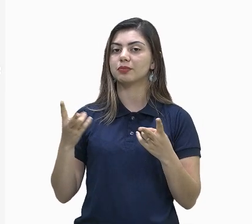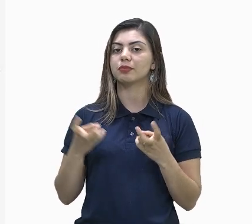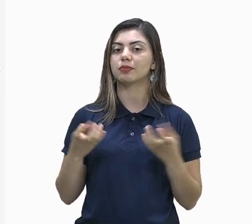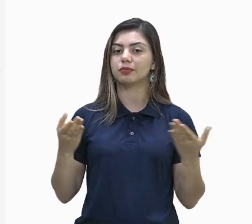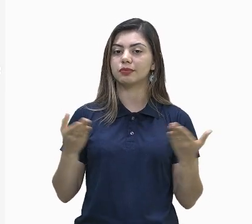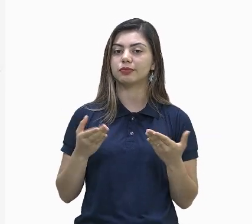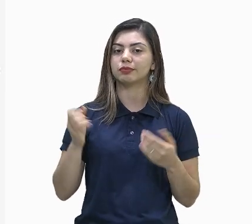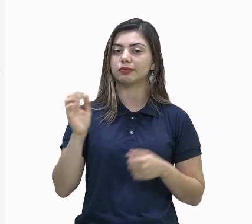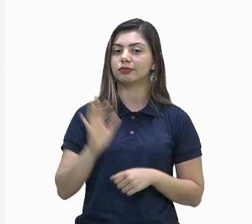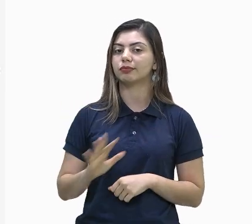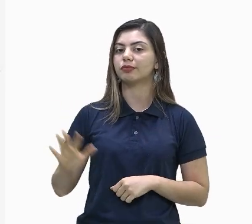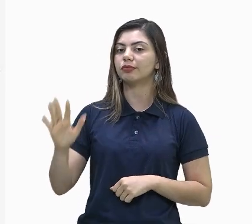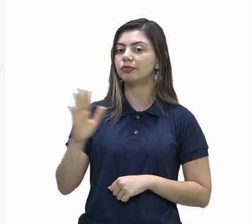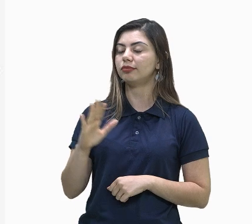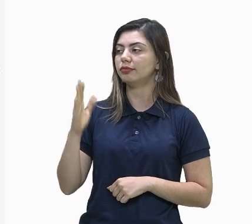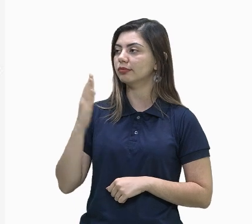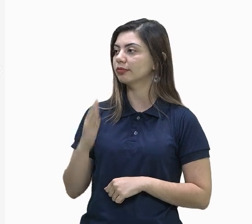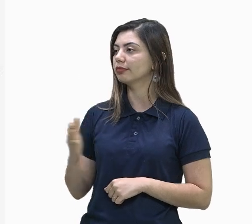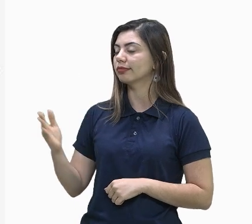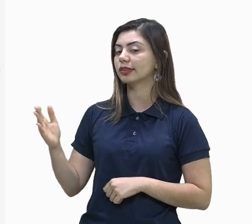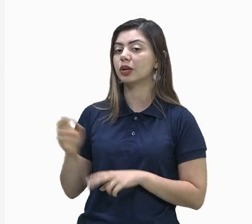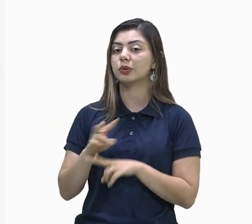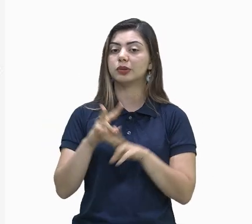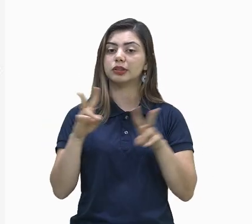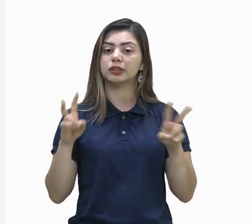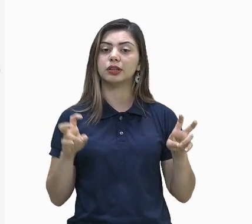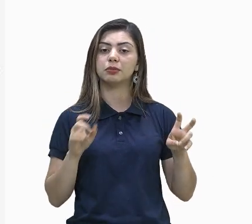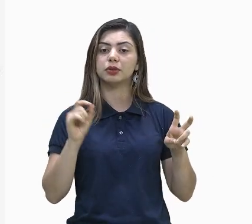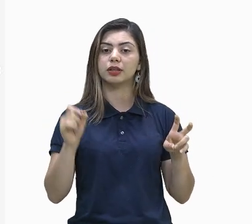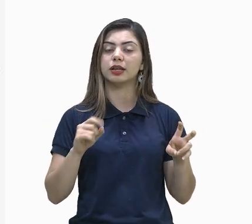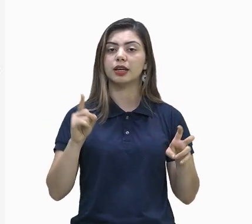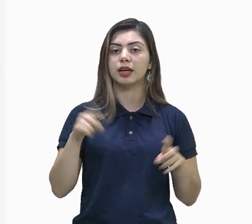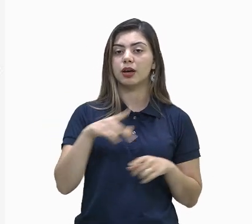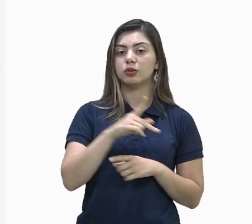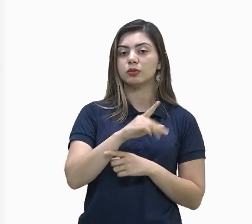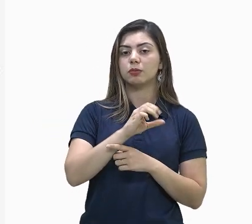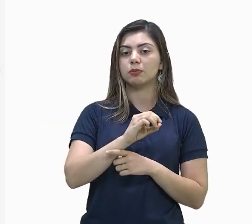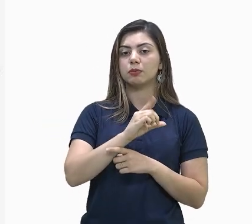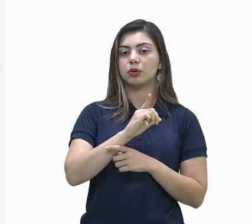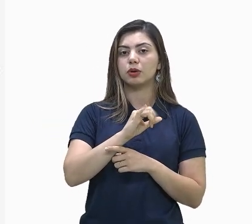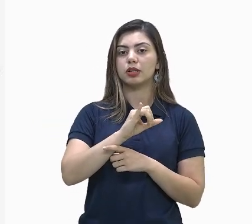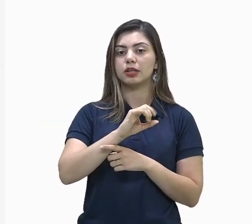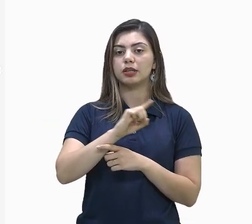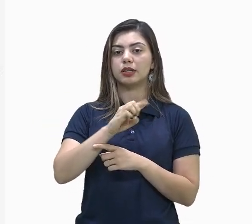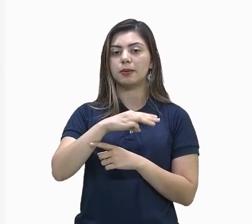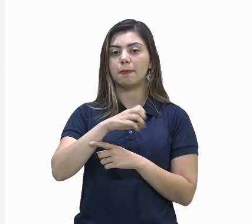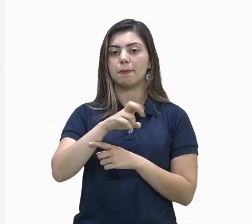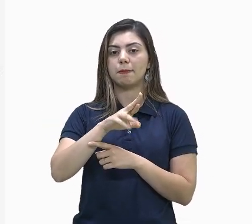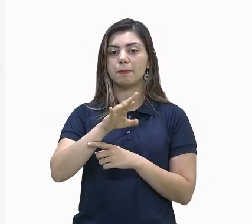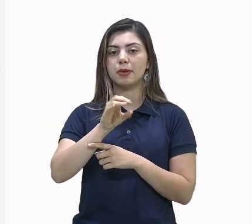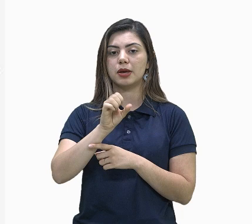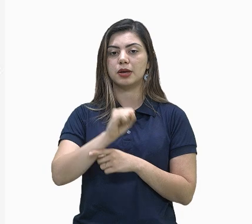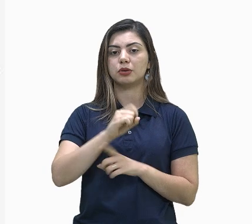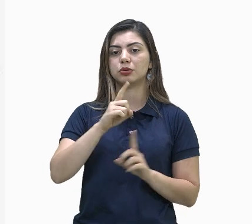mapa mental sobre os polímeros sintéticos, aonde a gente encontra algumas